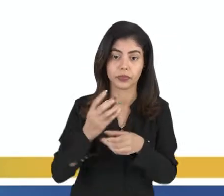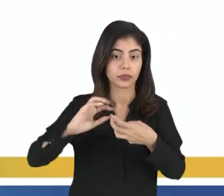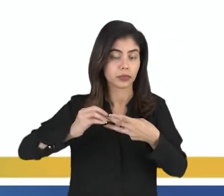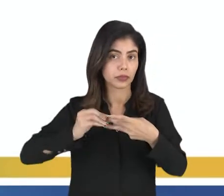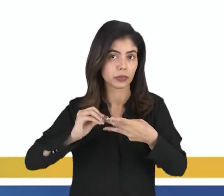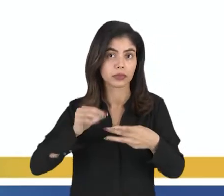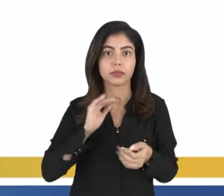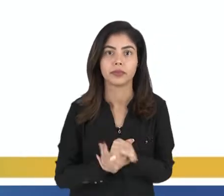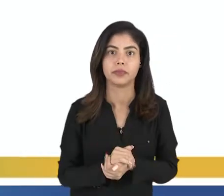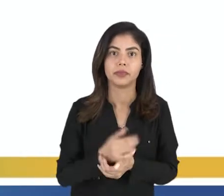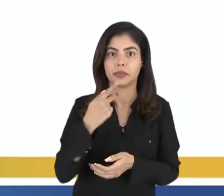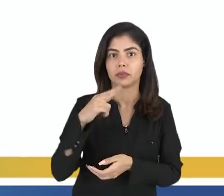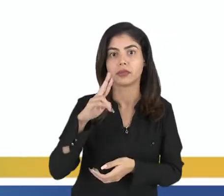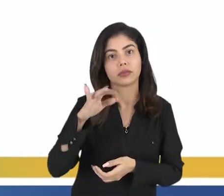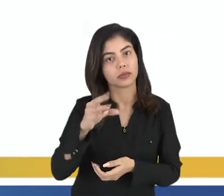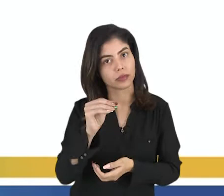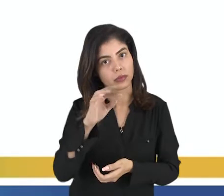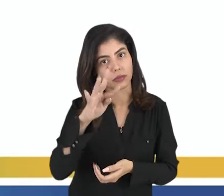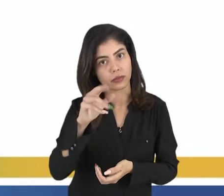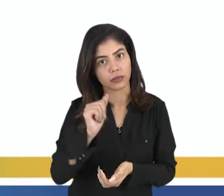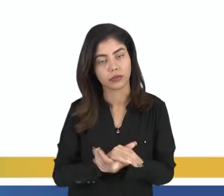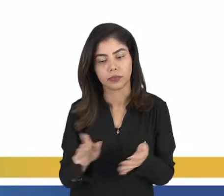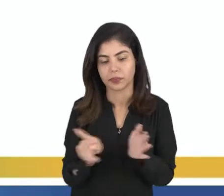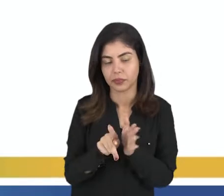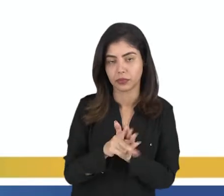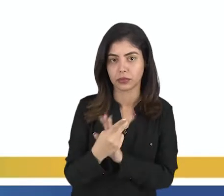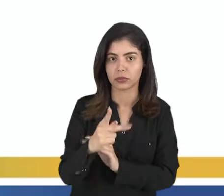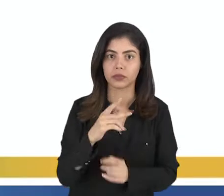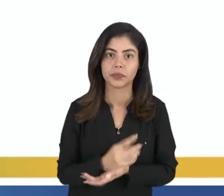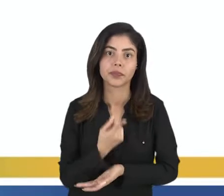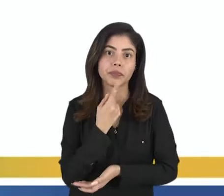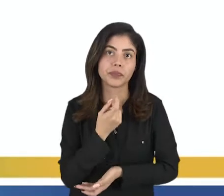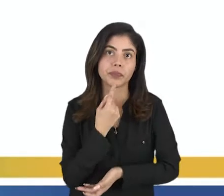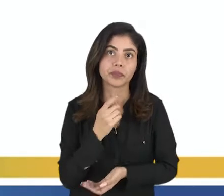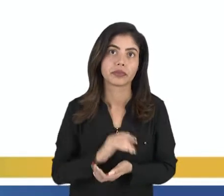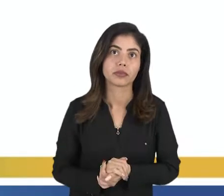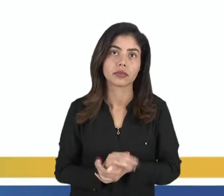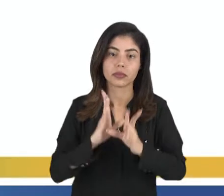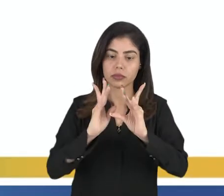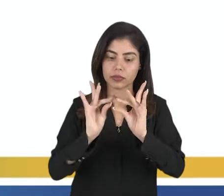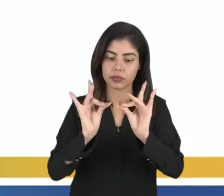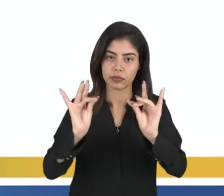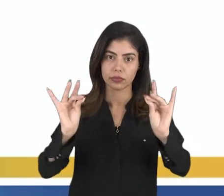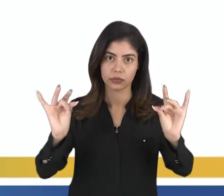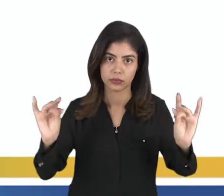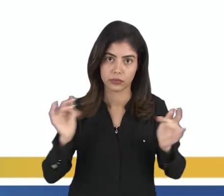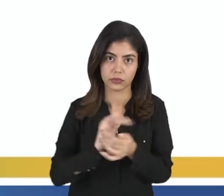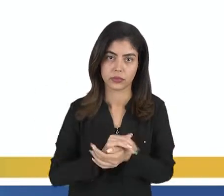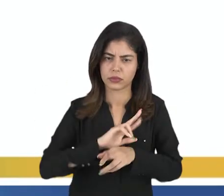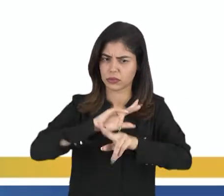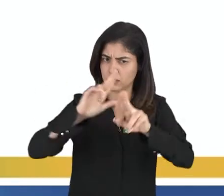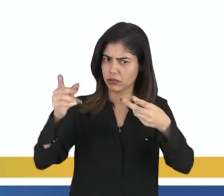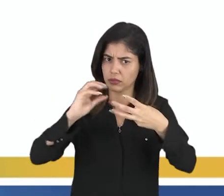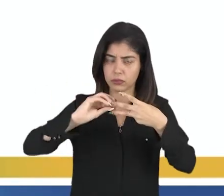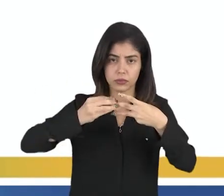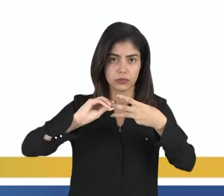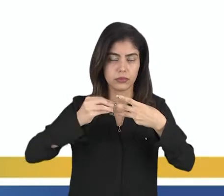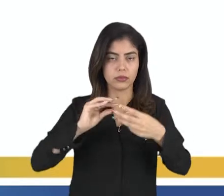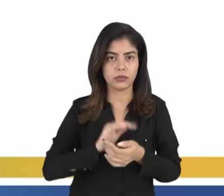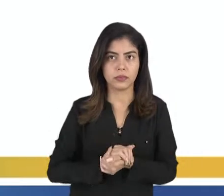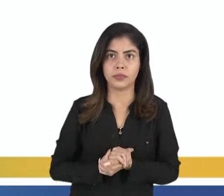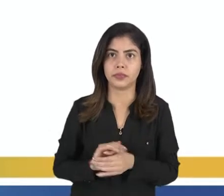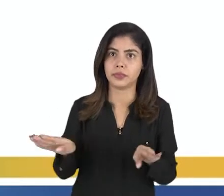encontramos as células e proteínas de defesa. O sangue, ele é um tecido formado por diferentes tipos de células que